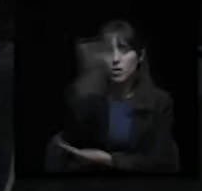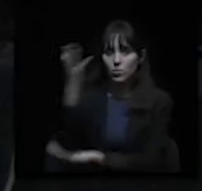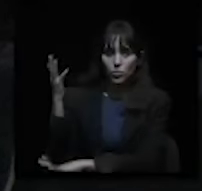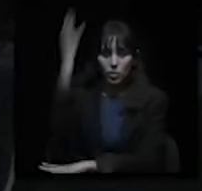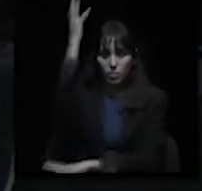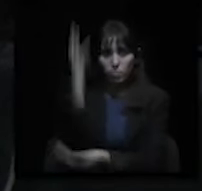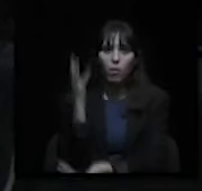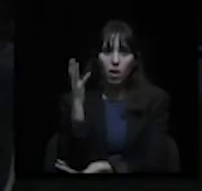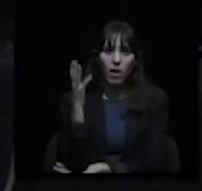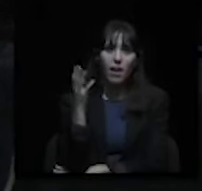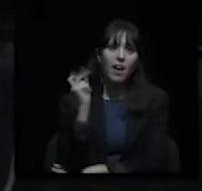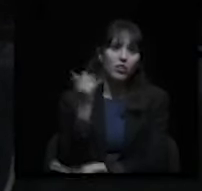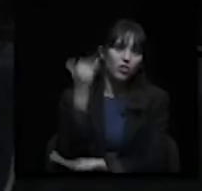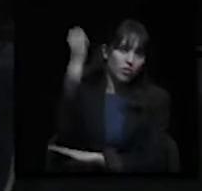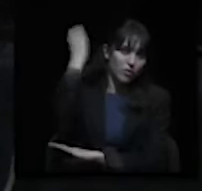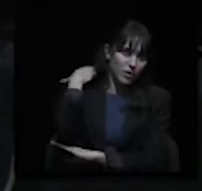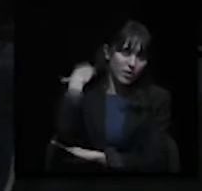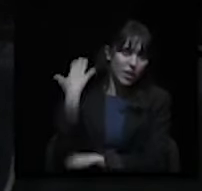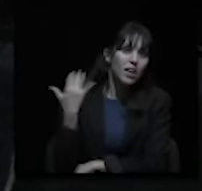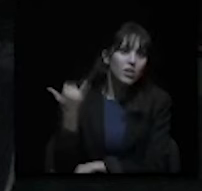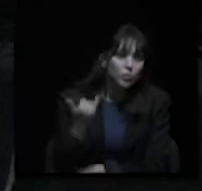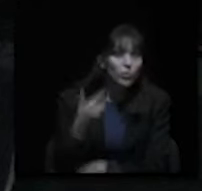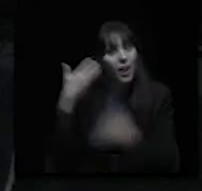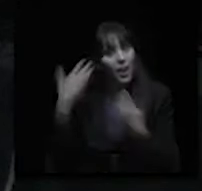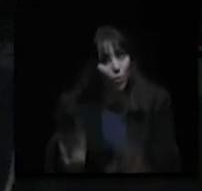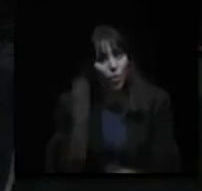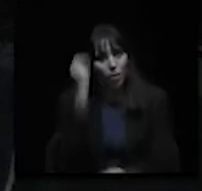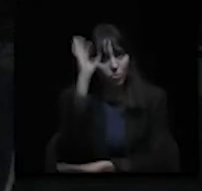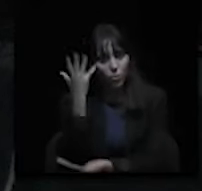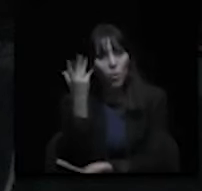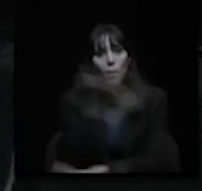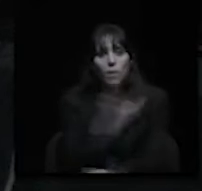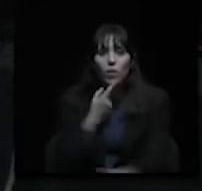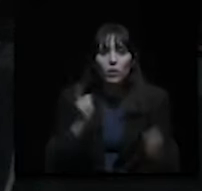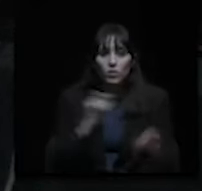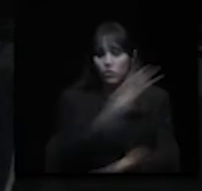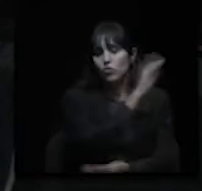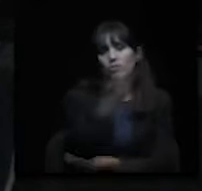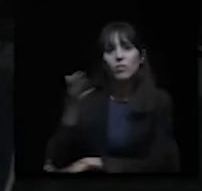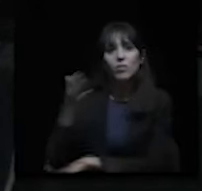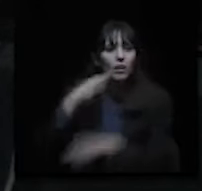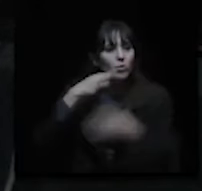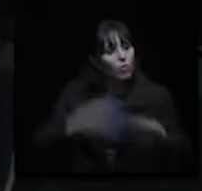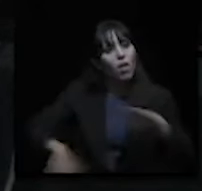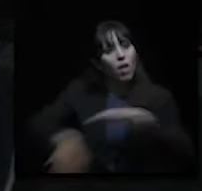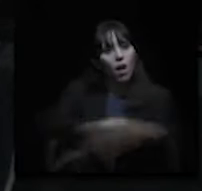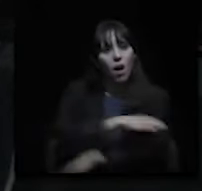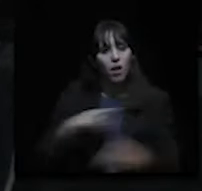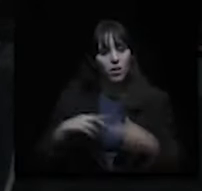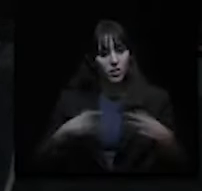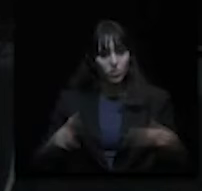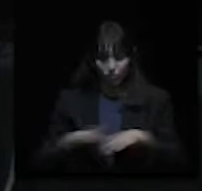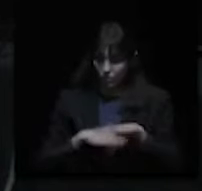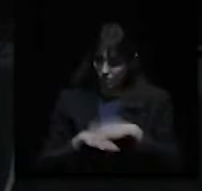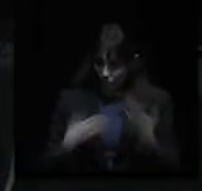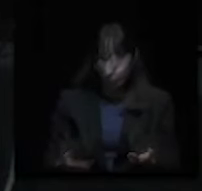atrás. A segunda melhor altura é agora. E nós não podemos descurar a necessidade de renaturalizar a cidade e é isso que este Executivo está a fazer